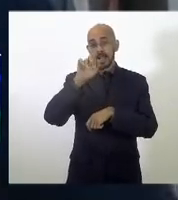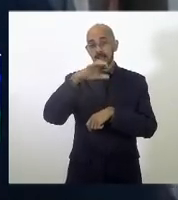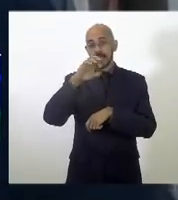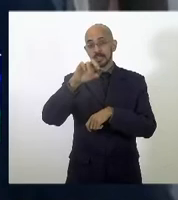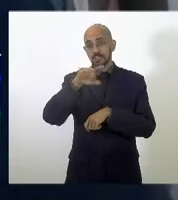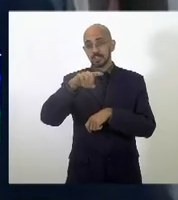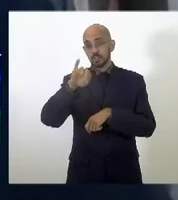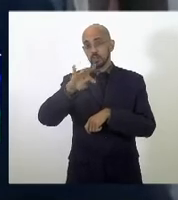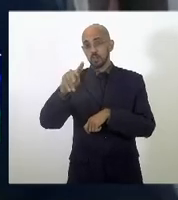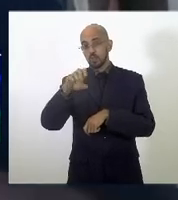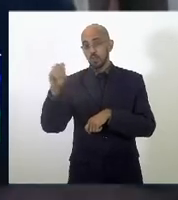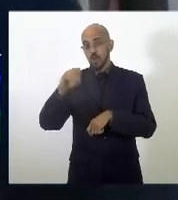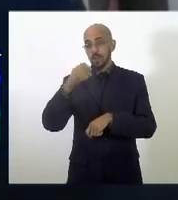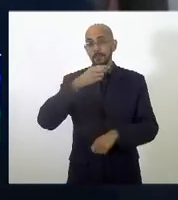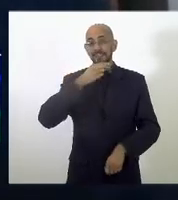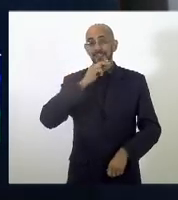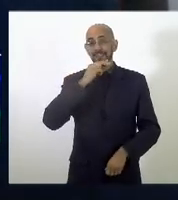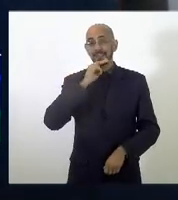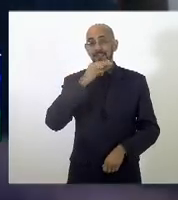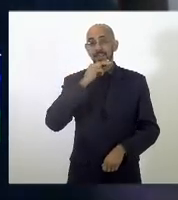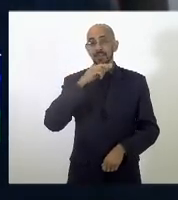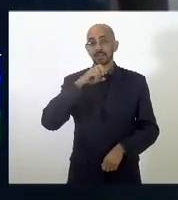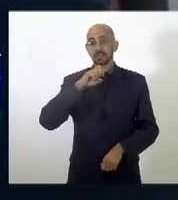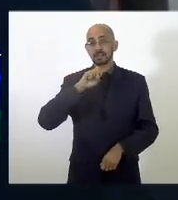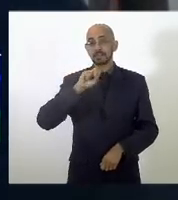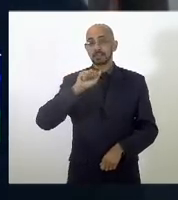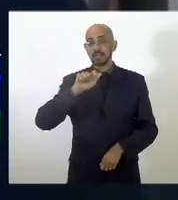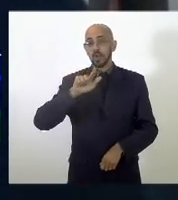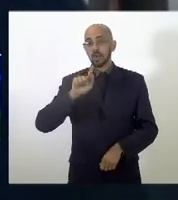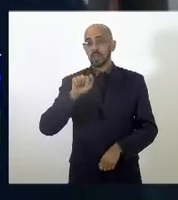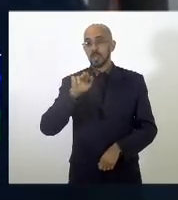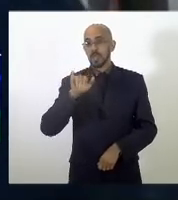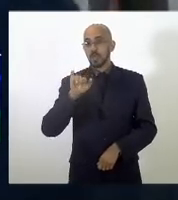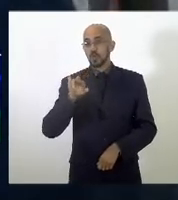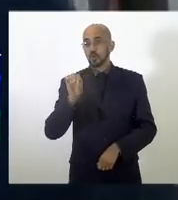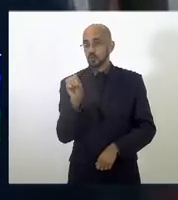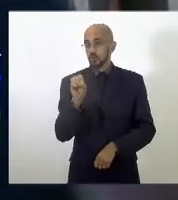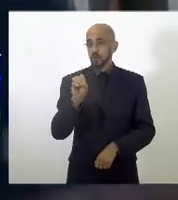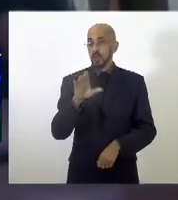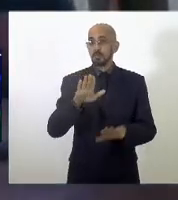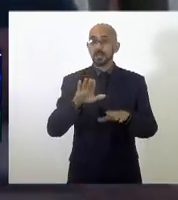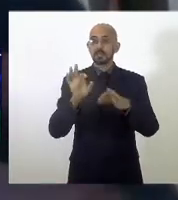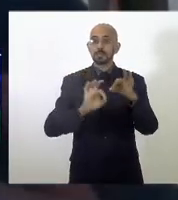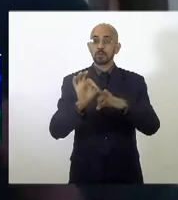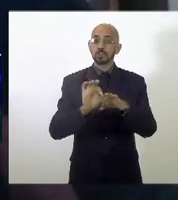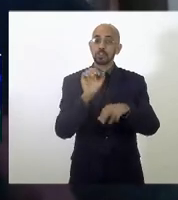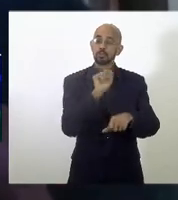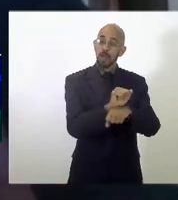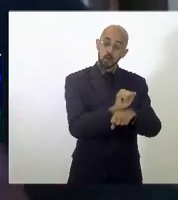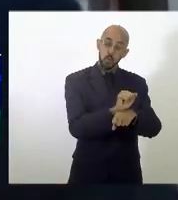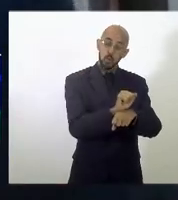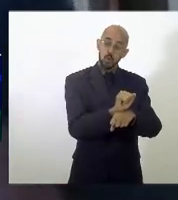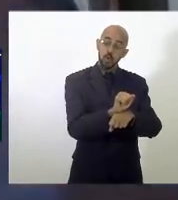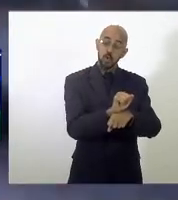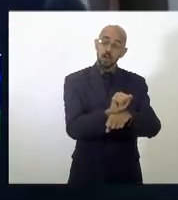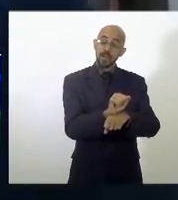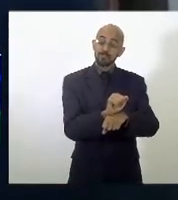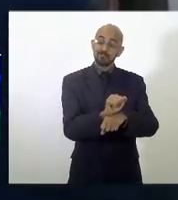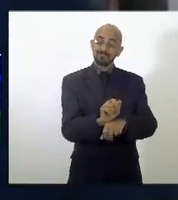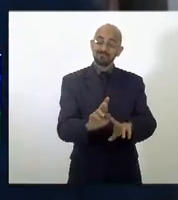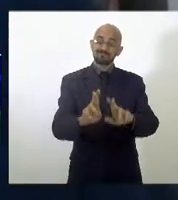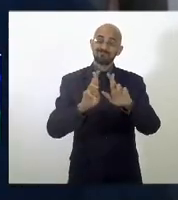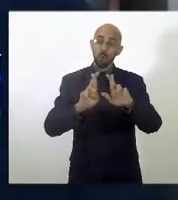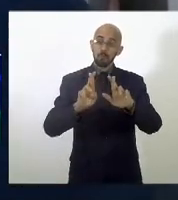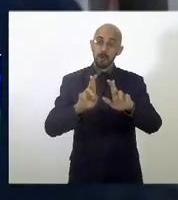Mangueira, Salgueiro. Esse projeto foi interrompido. Quem sabe agora, com essa